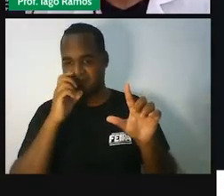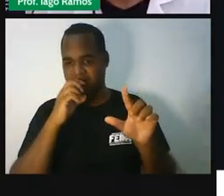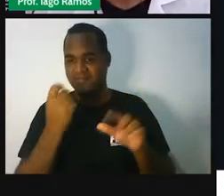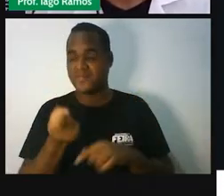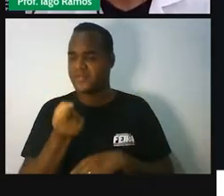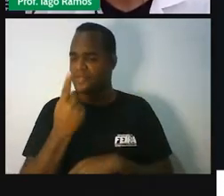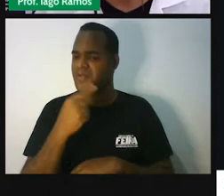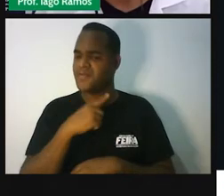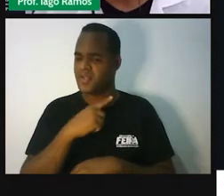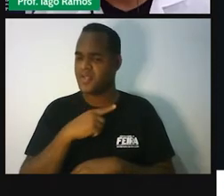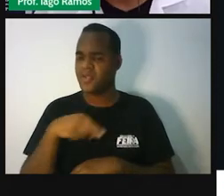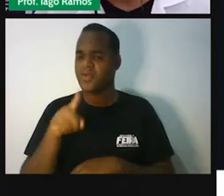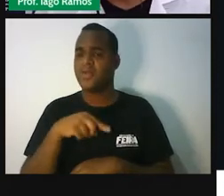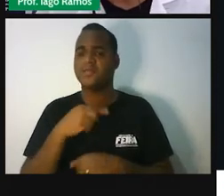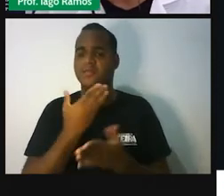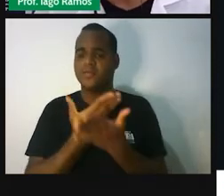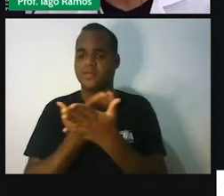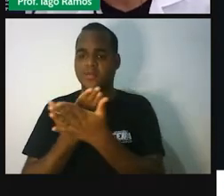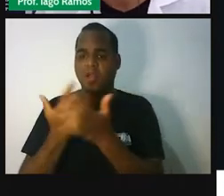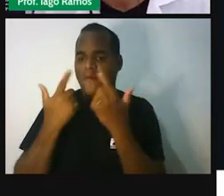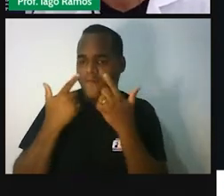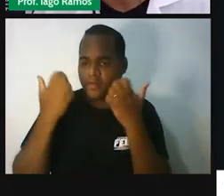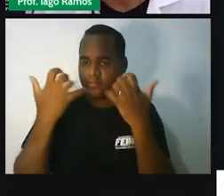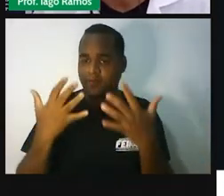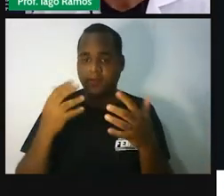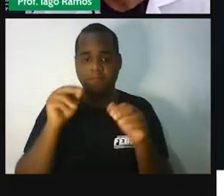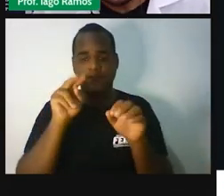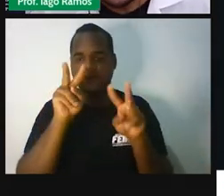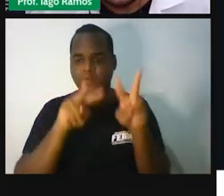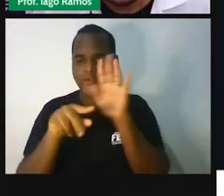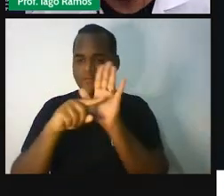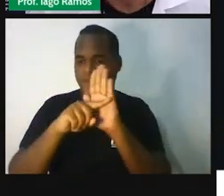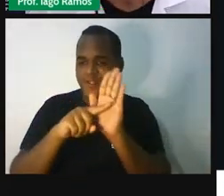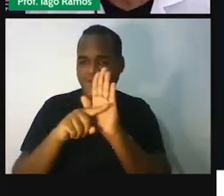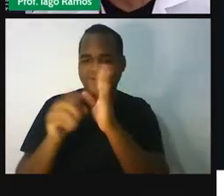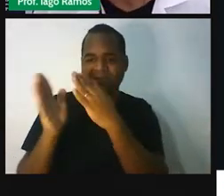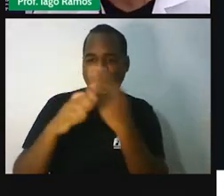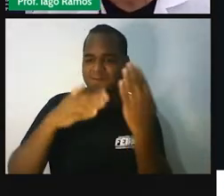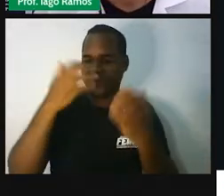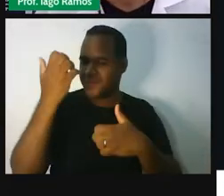gente está assistindo uma aula, uma videoaula, né?